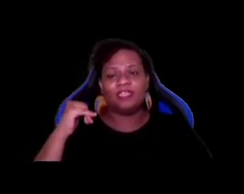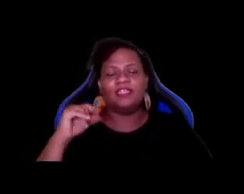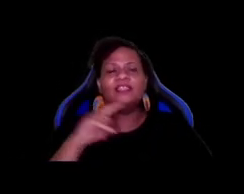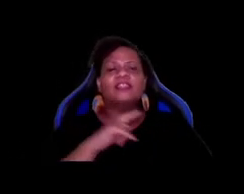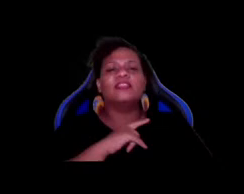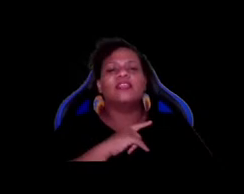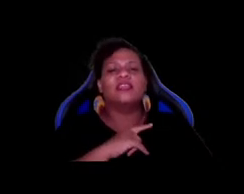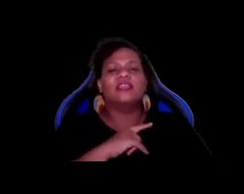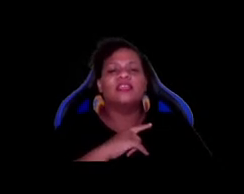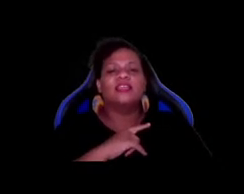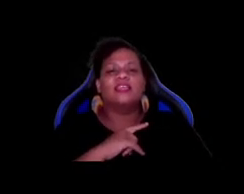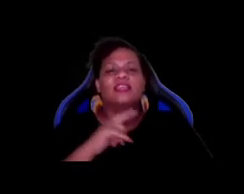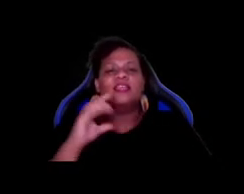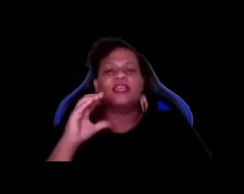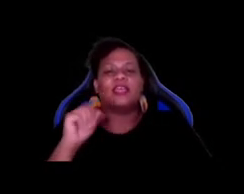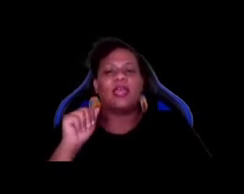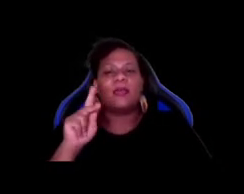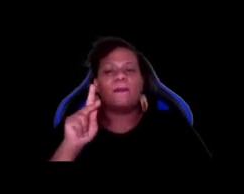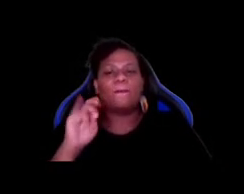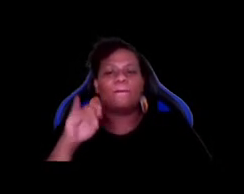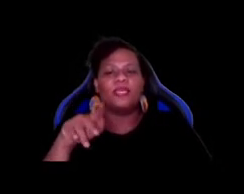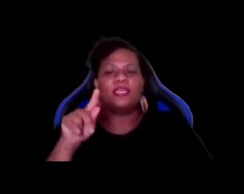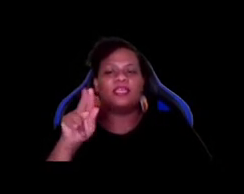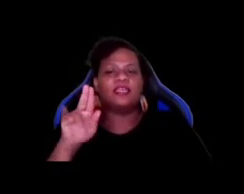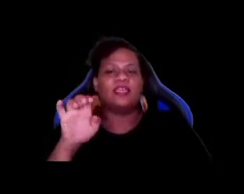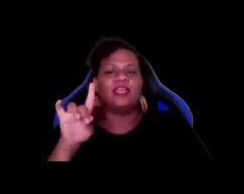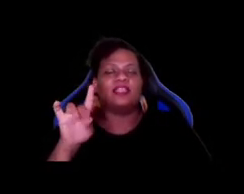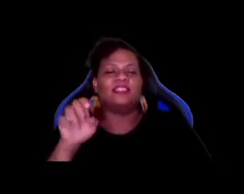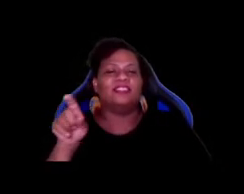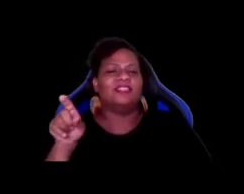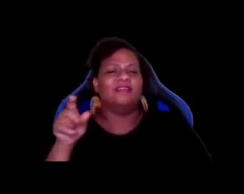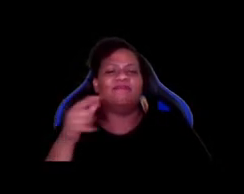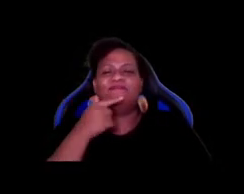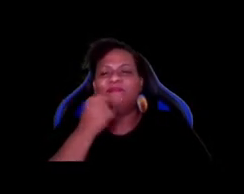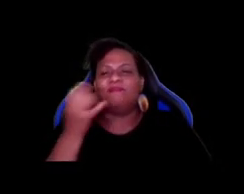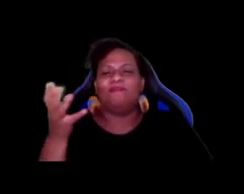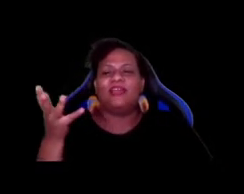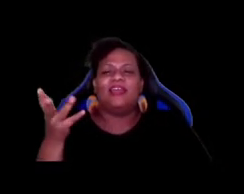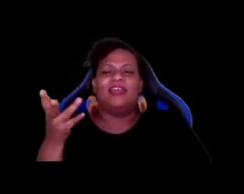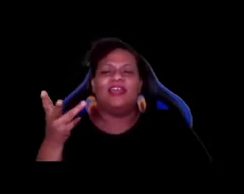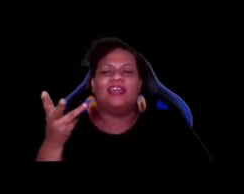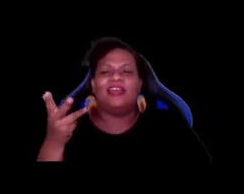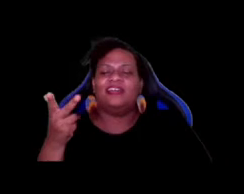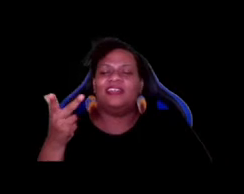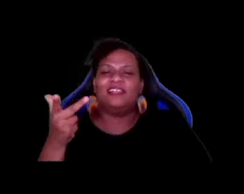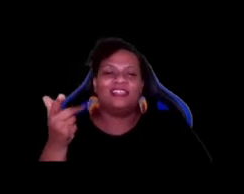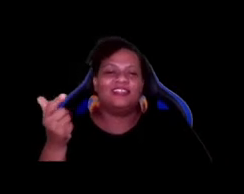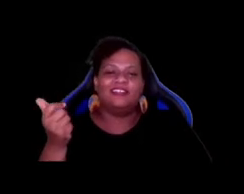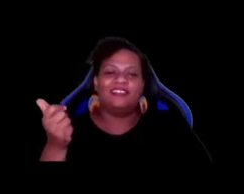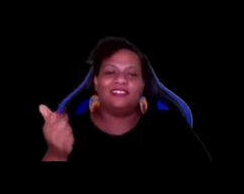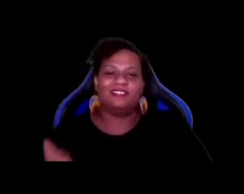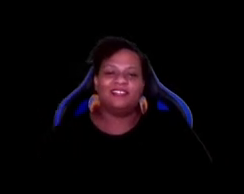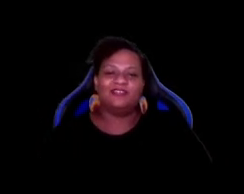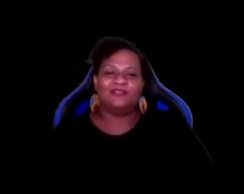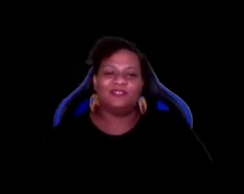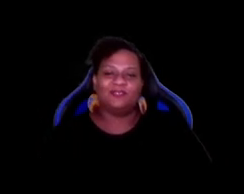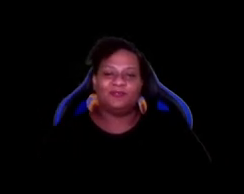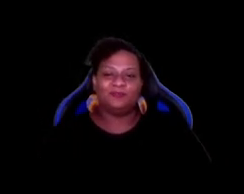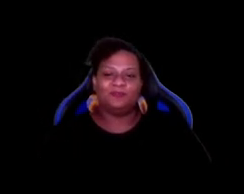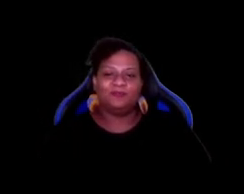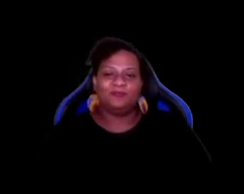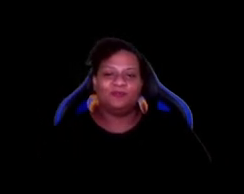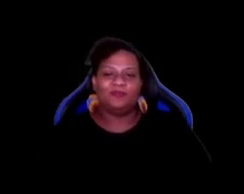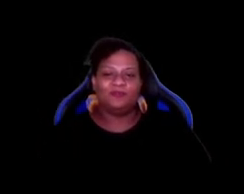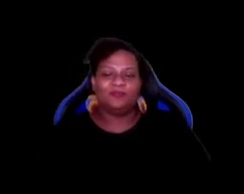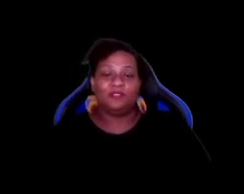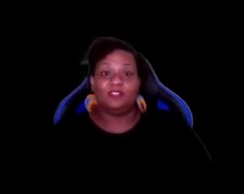né? Que é um rapaz assim extraordinário, um percussionista extraordinário. E isso faz